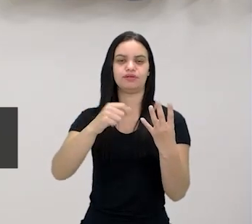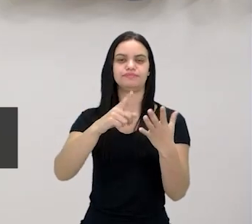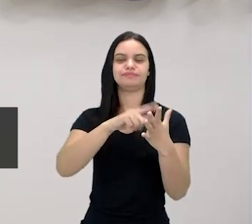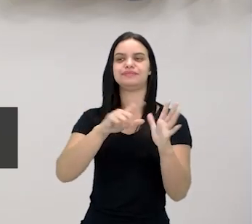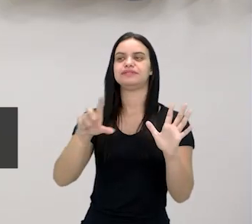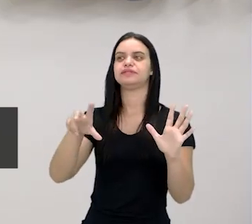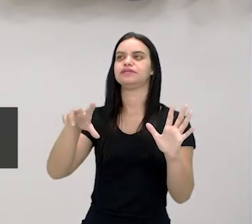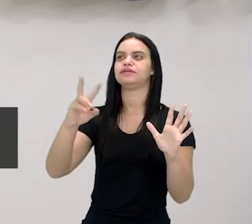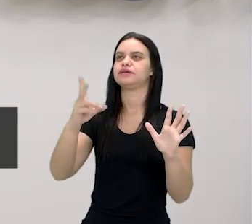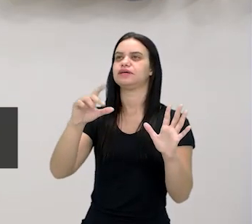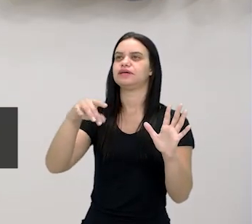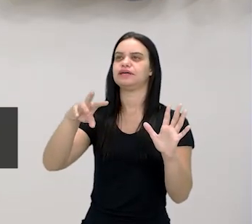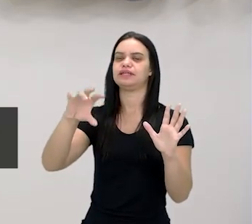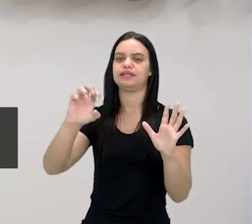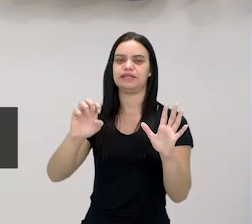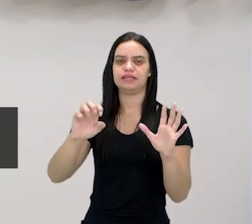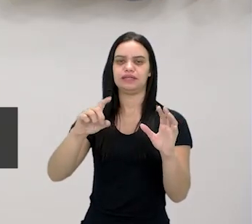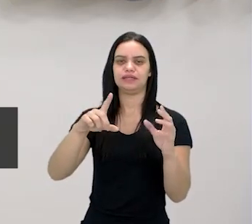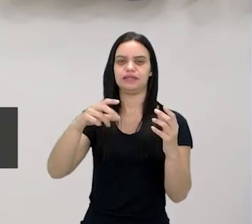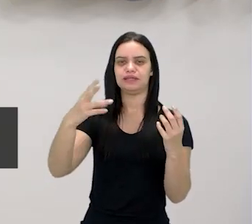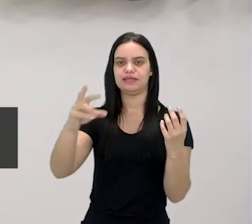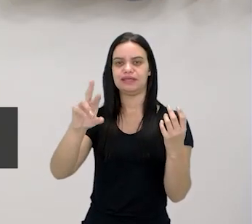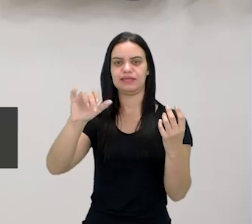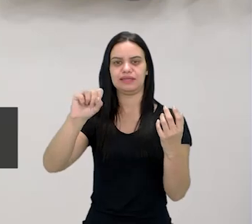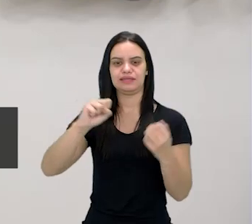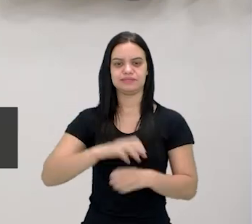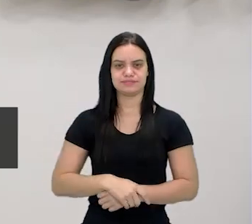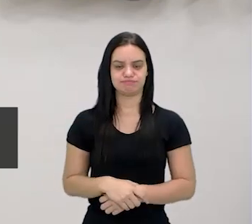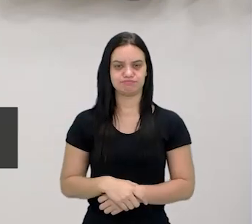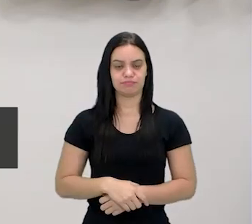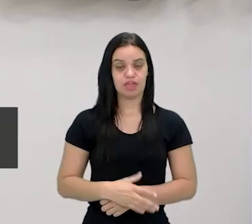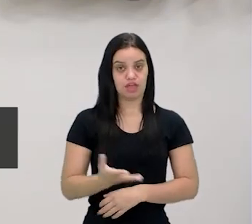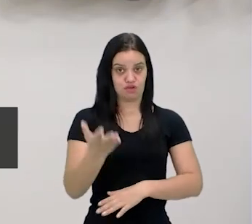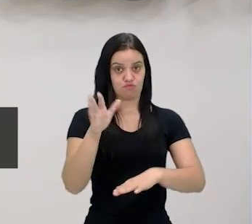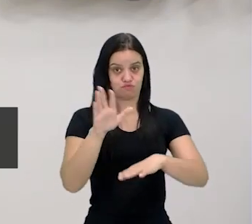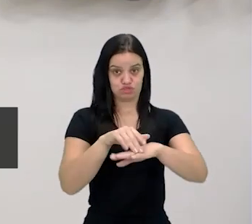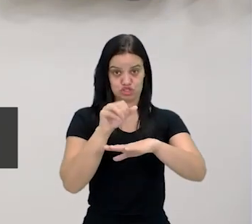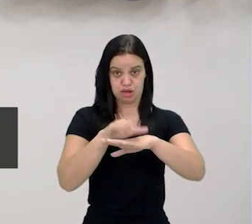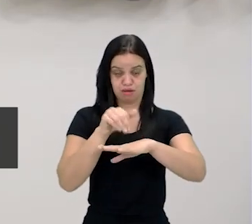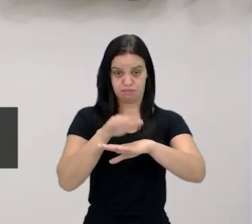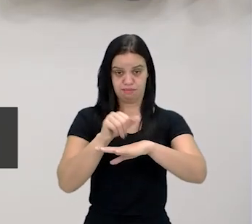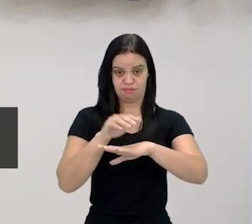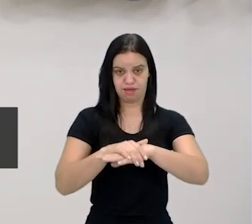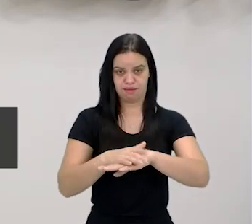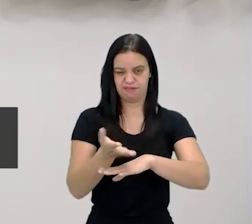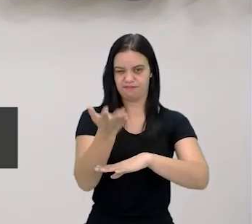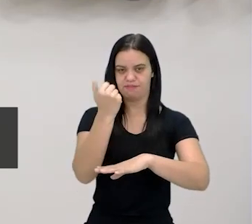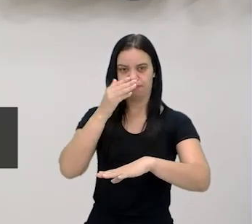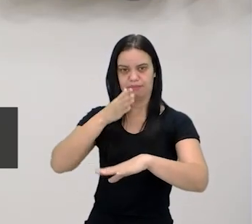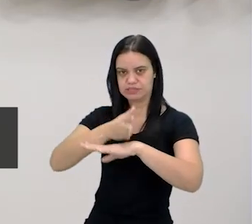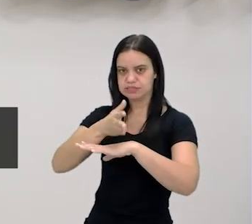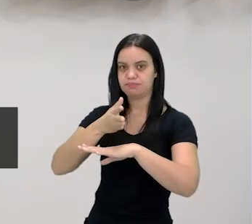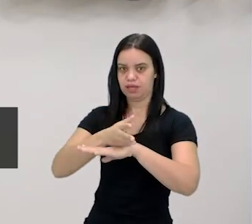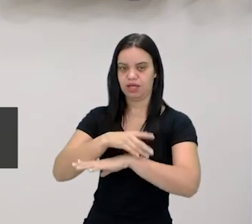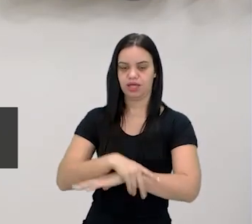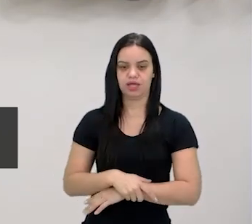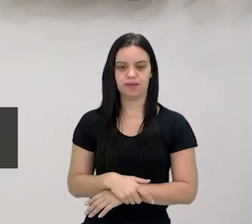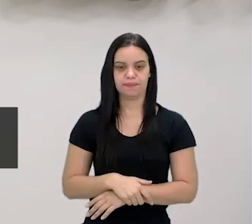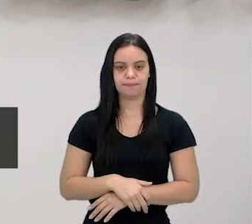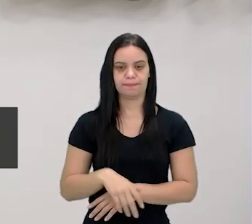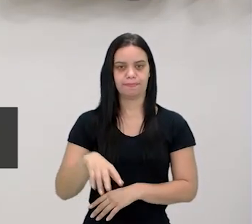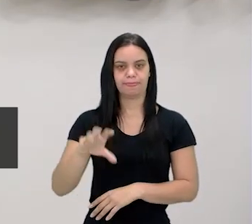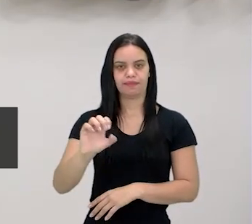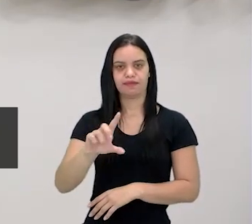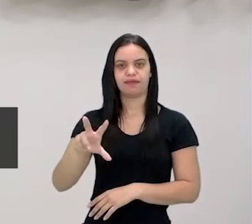Karine e a Ana Cristina. Eu vou chamá-las a participar. A Evelyn